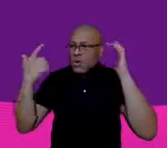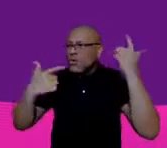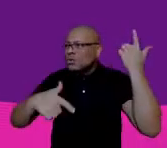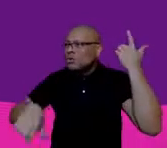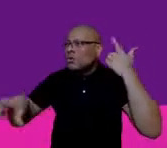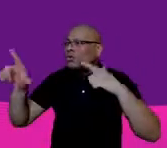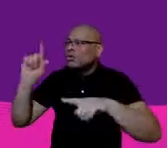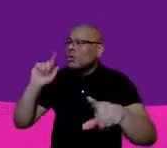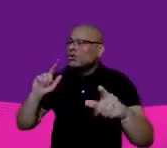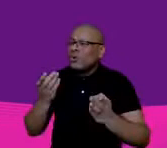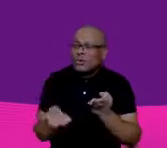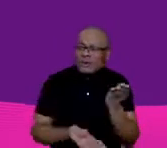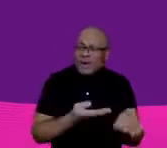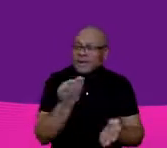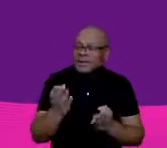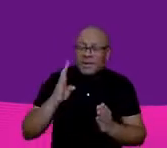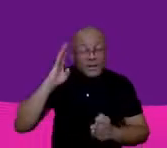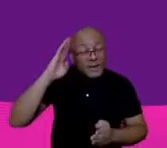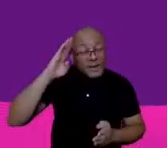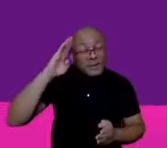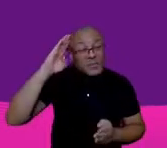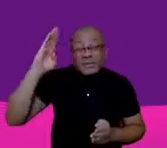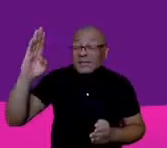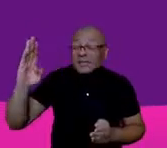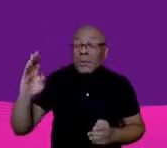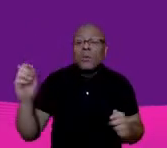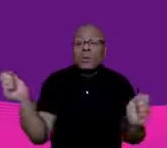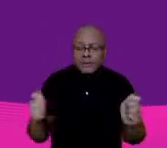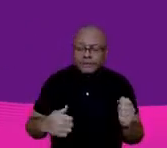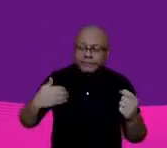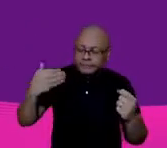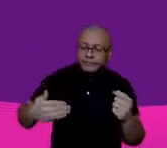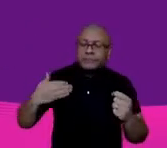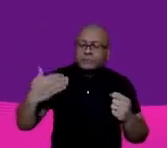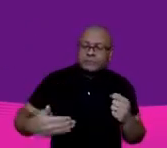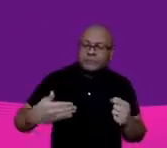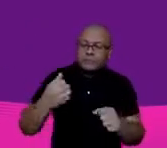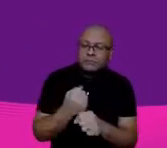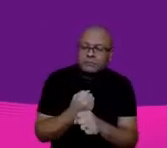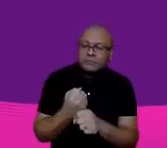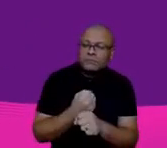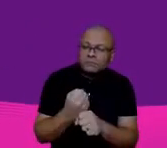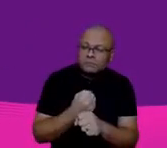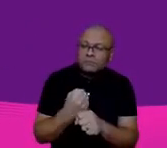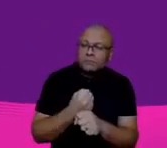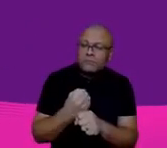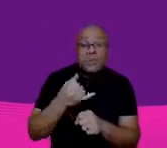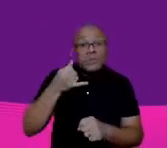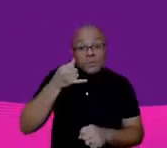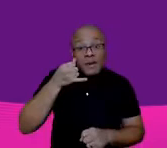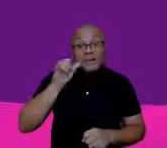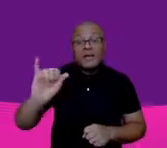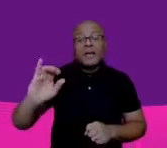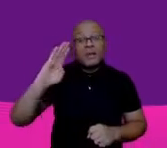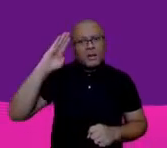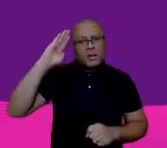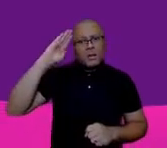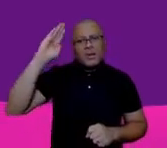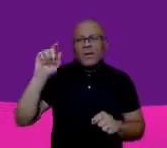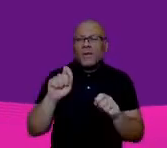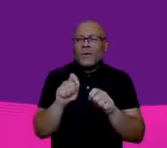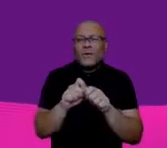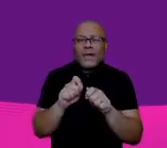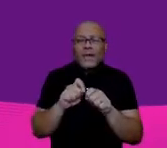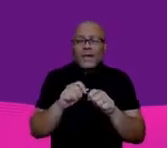principalmente terapias um pouco mais contínuas ao longo do tempo, principalmente que não faziam nem pico, mas não